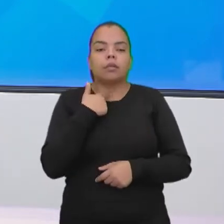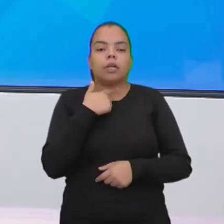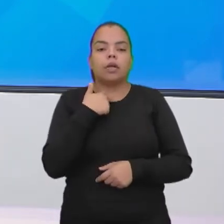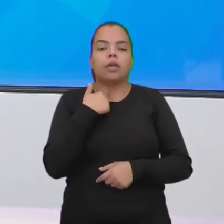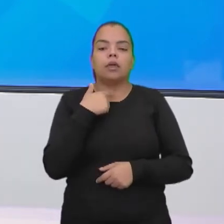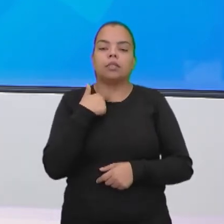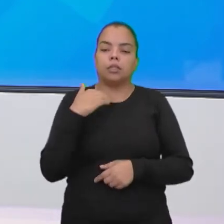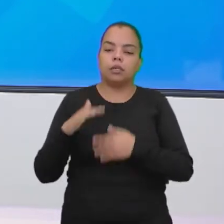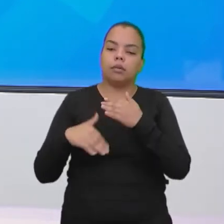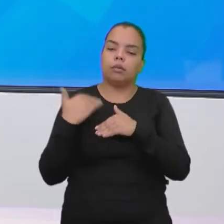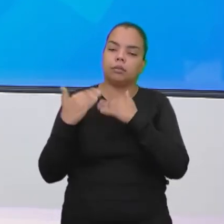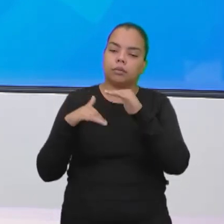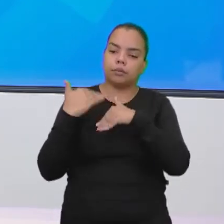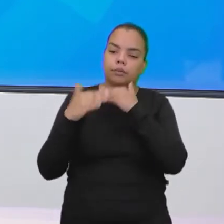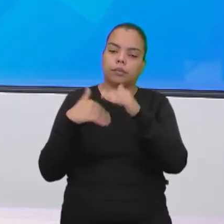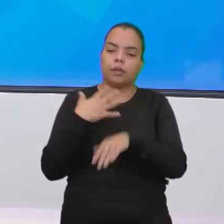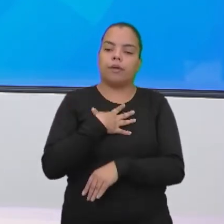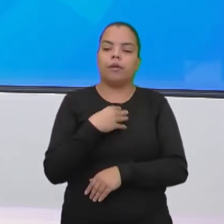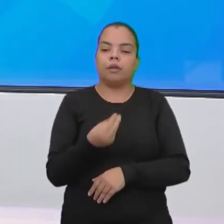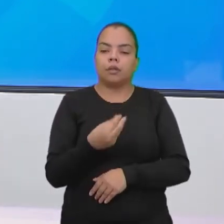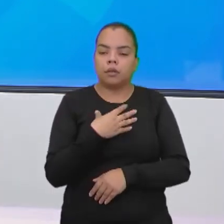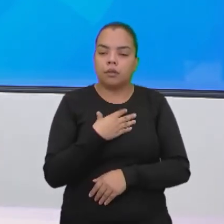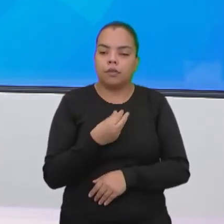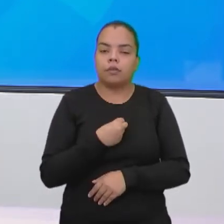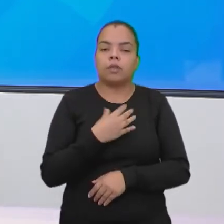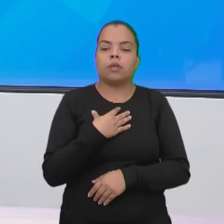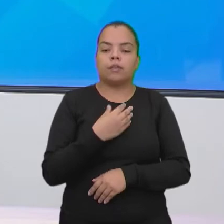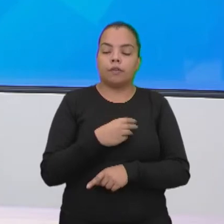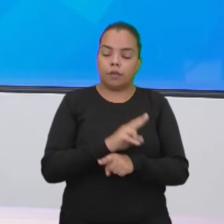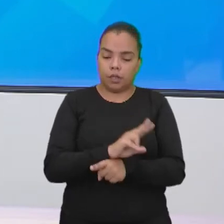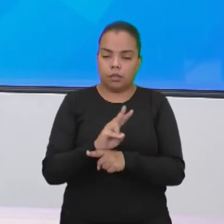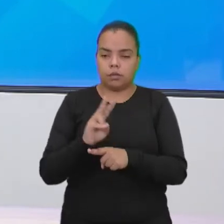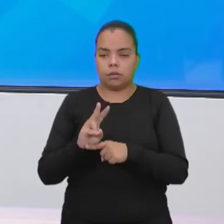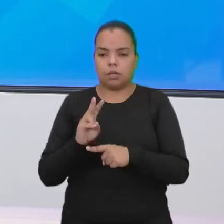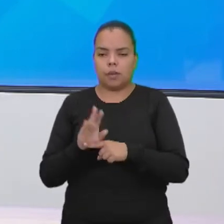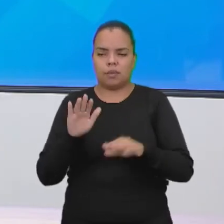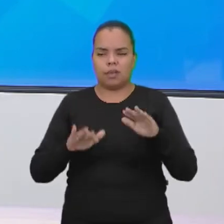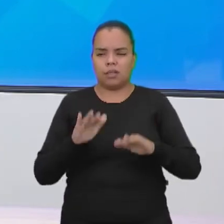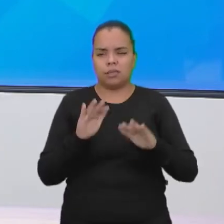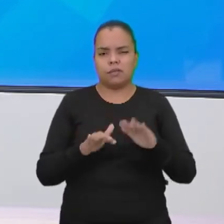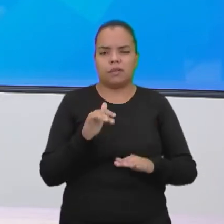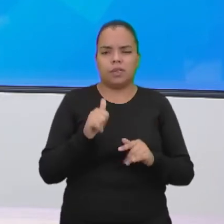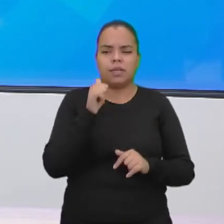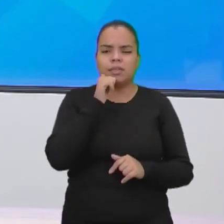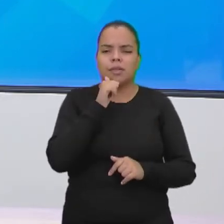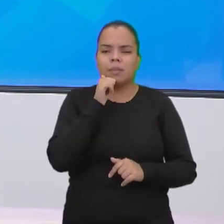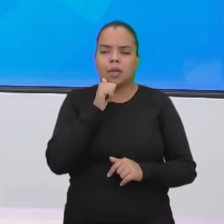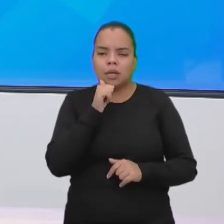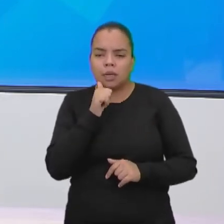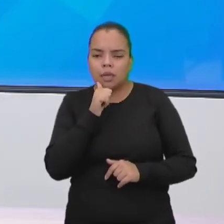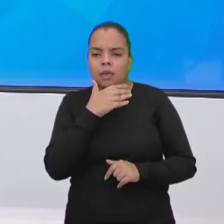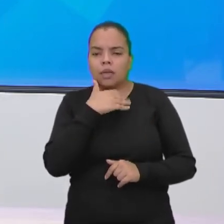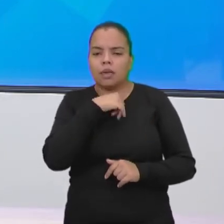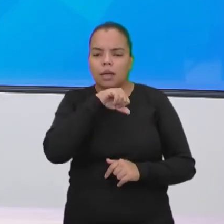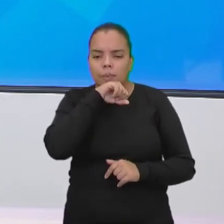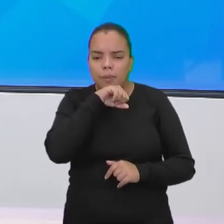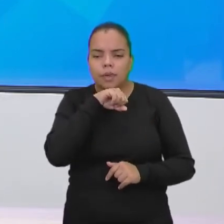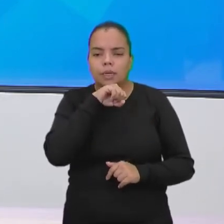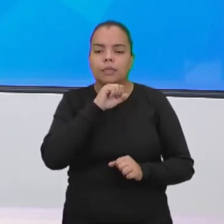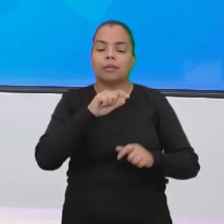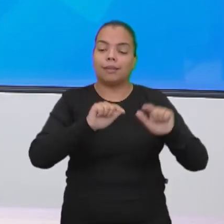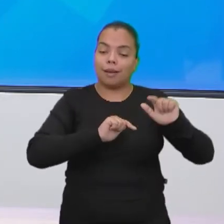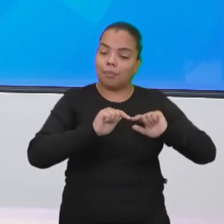da criação dos seus filhos. Muitas vezes não tem com quem deixar, porque às vezes até a mãe delas trabalha e não pode deixar o emprego para